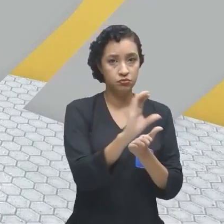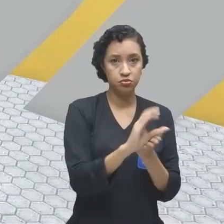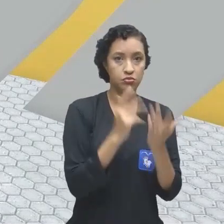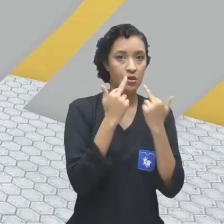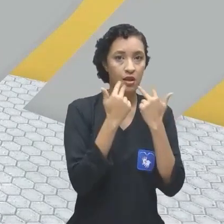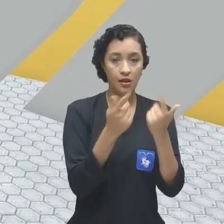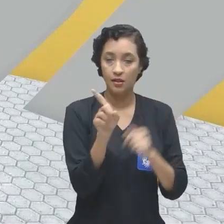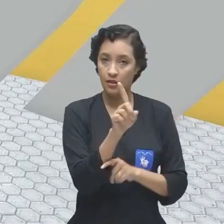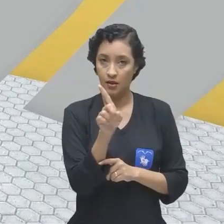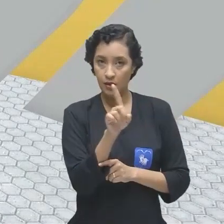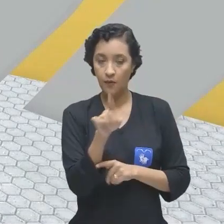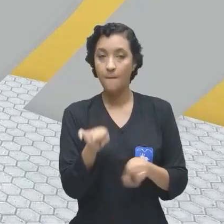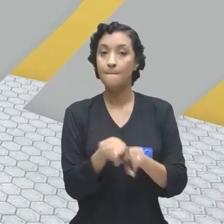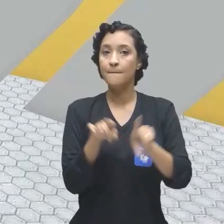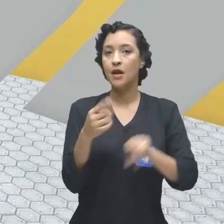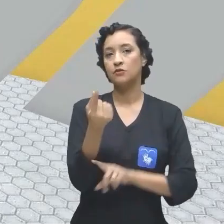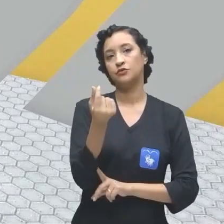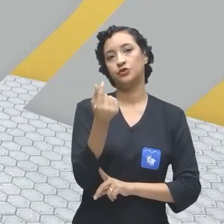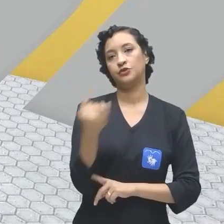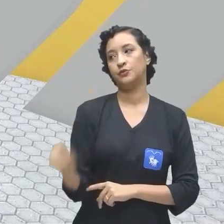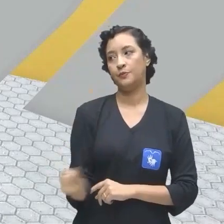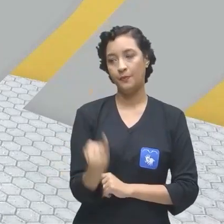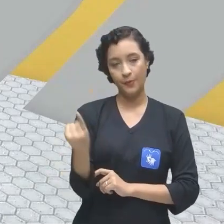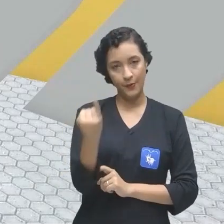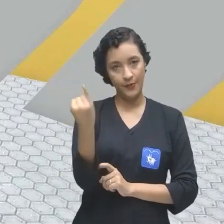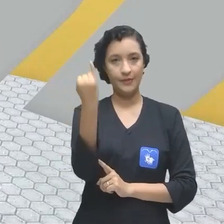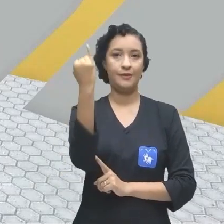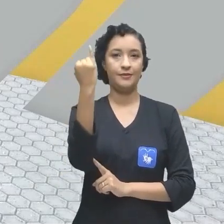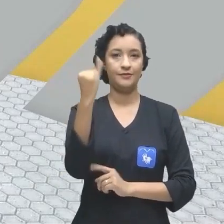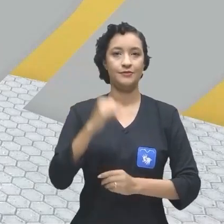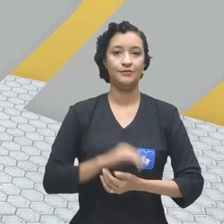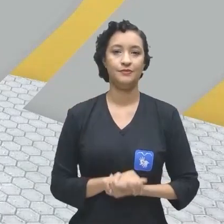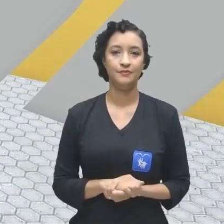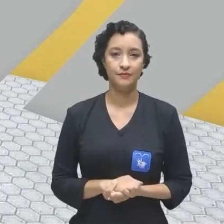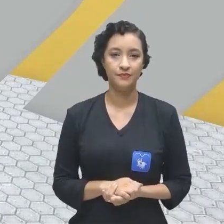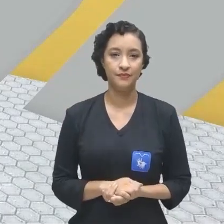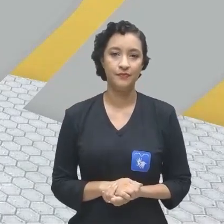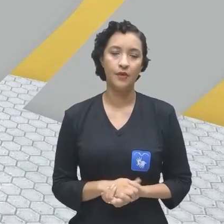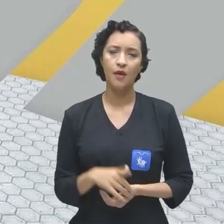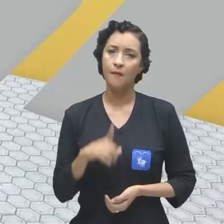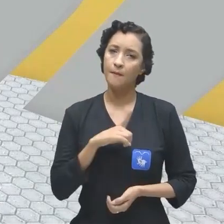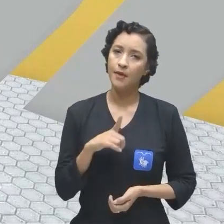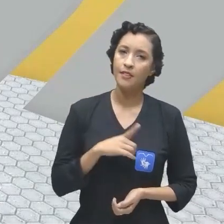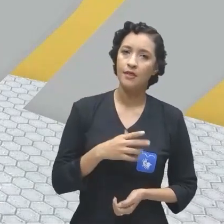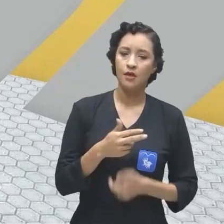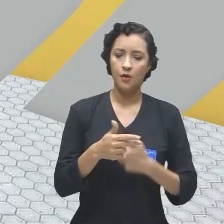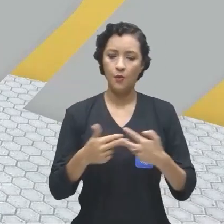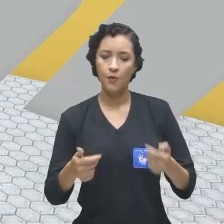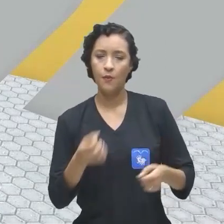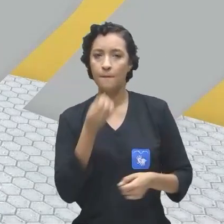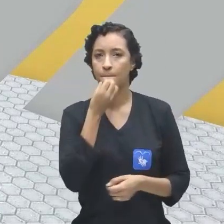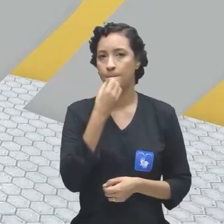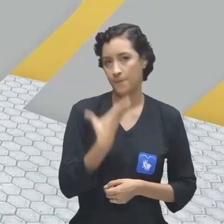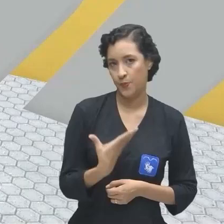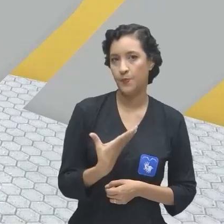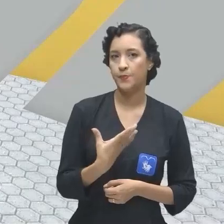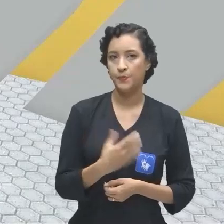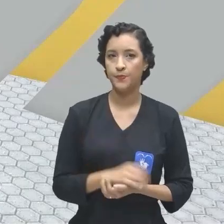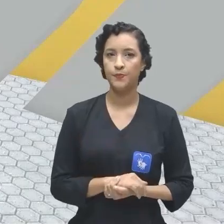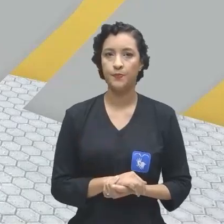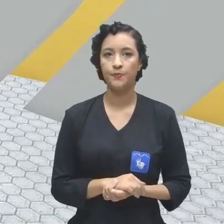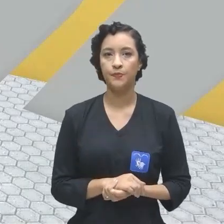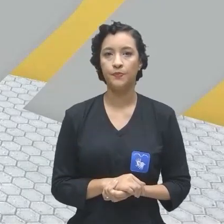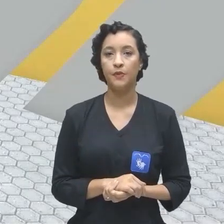importantíssimo para adquirir as riquezas e os bens, para adquirir os recursos. Então, e